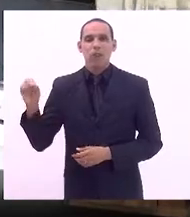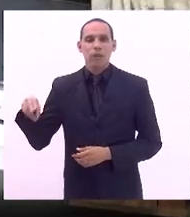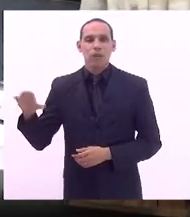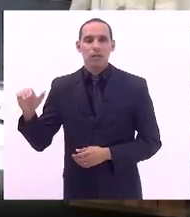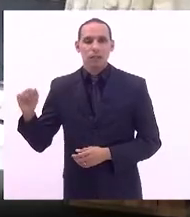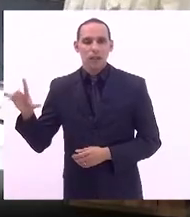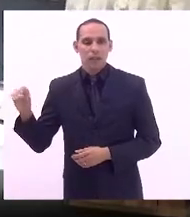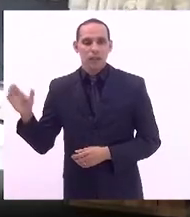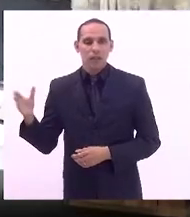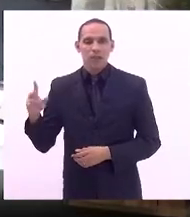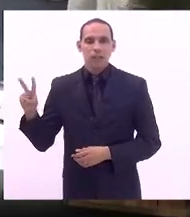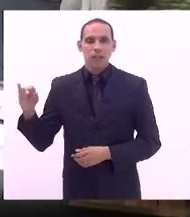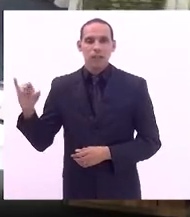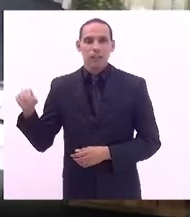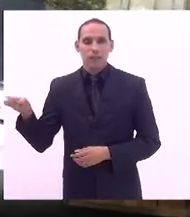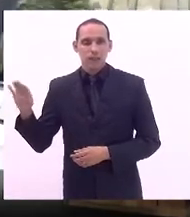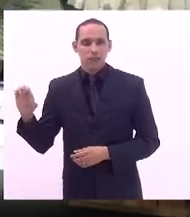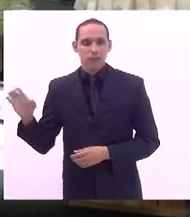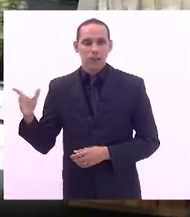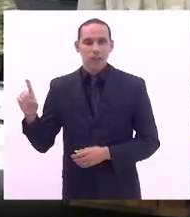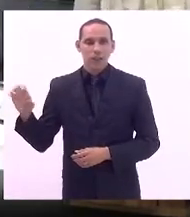Vicente de Medeiros